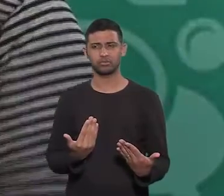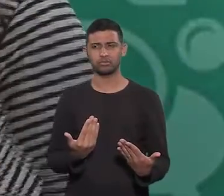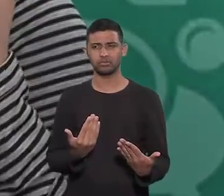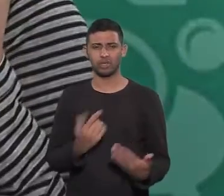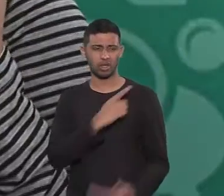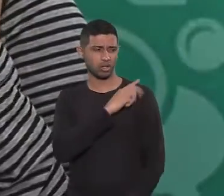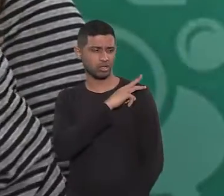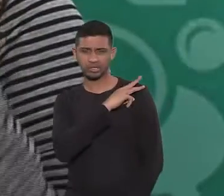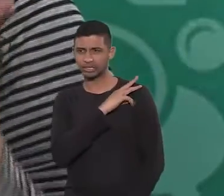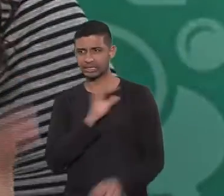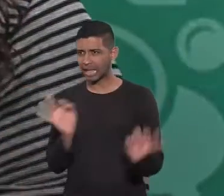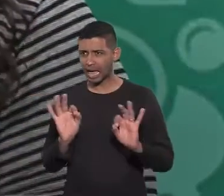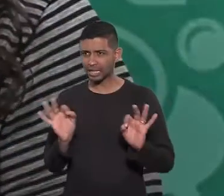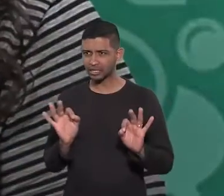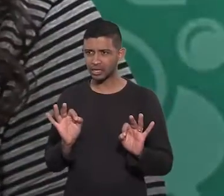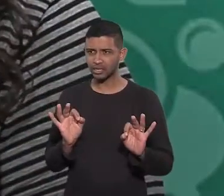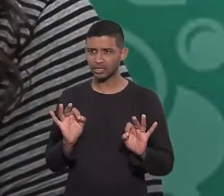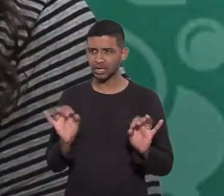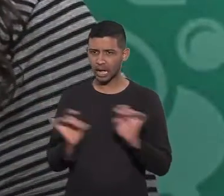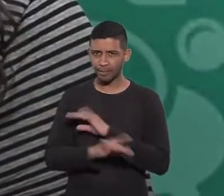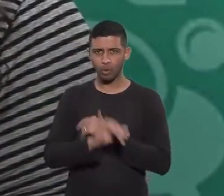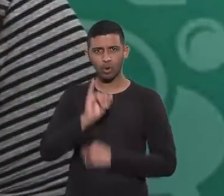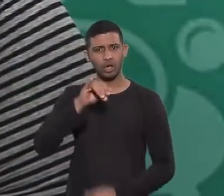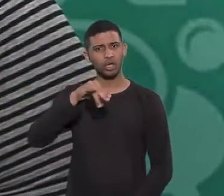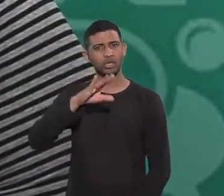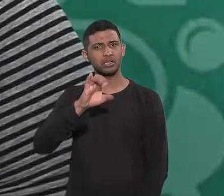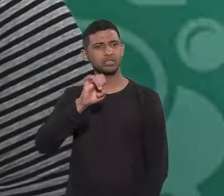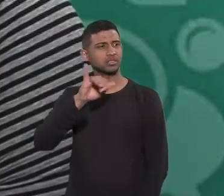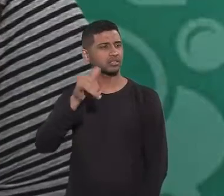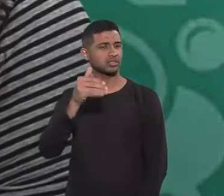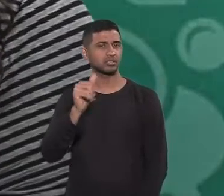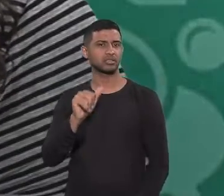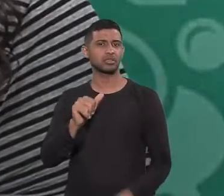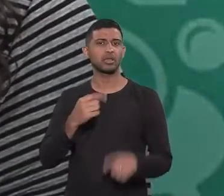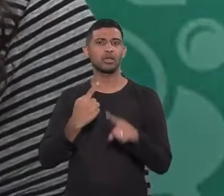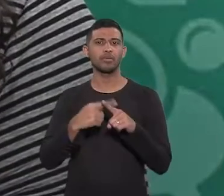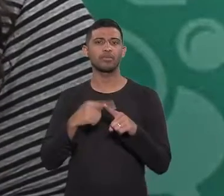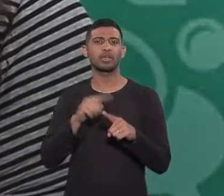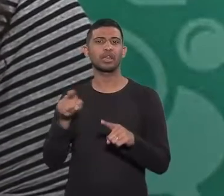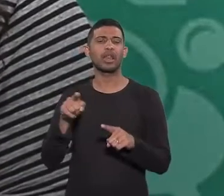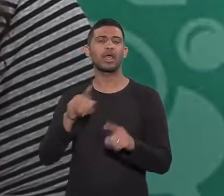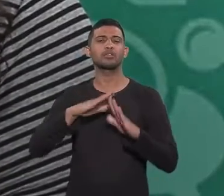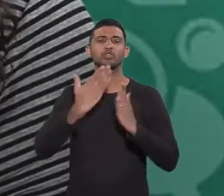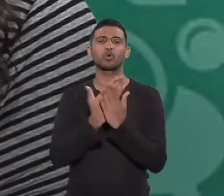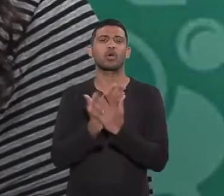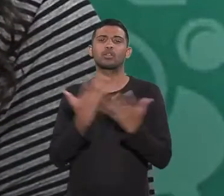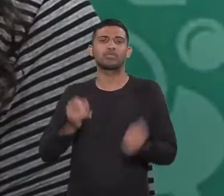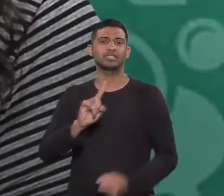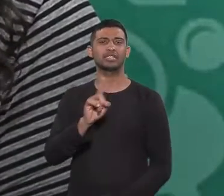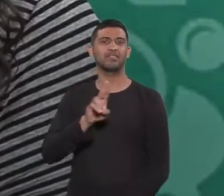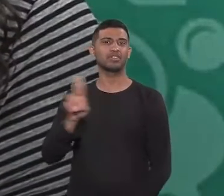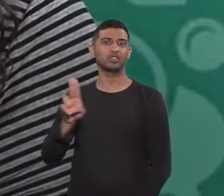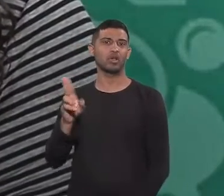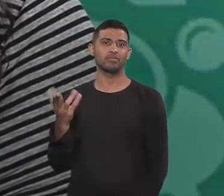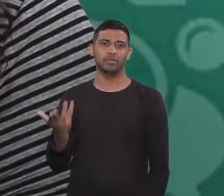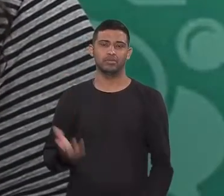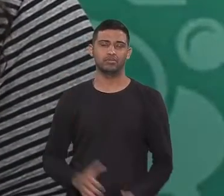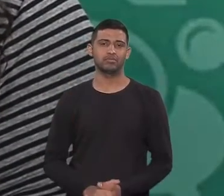prova e está lá, não completou o ensino médio e ele terminou no Enseja? Porque o colégio se recusava a cumprir a lei do nome